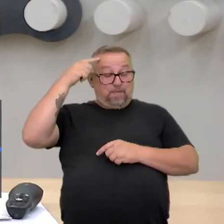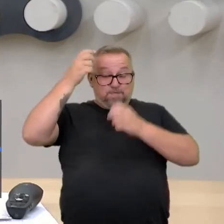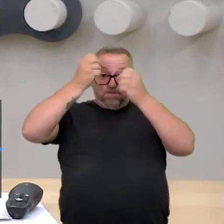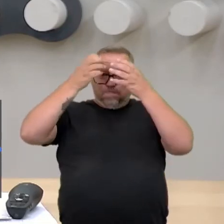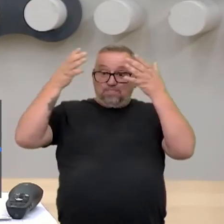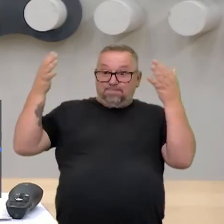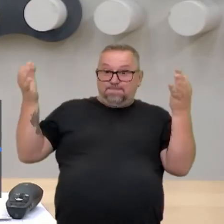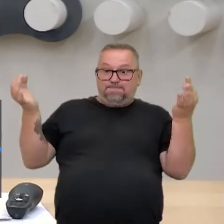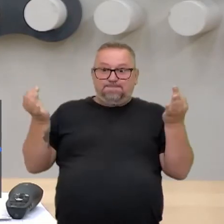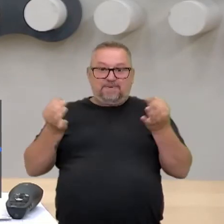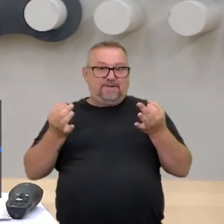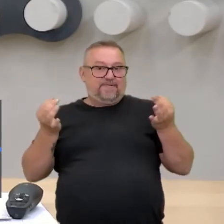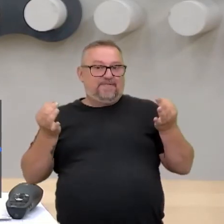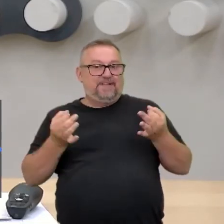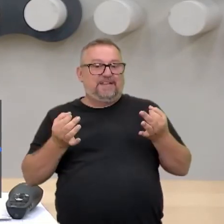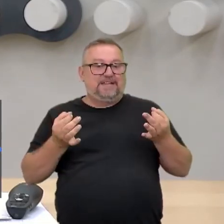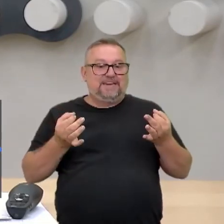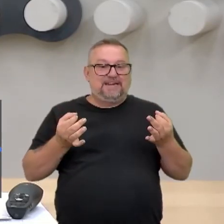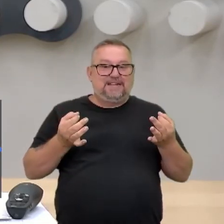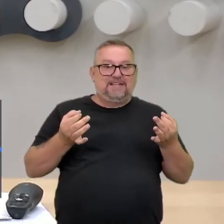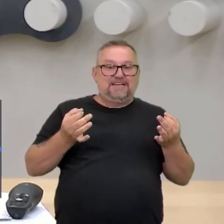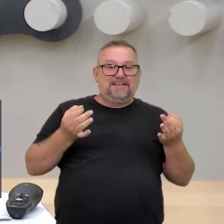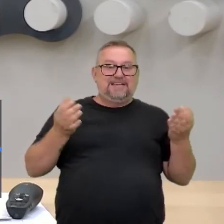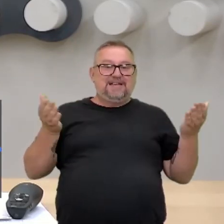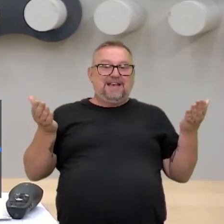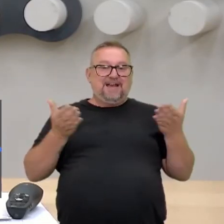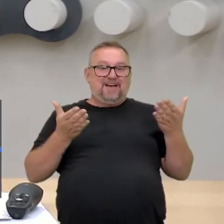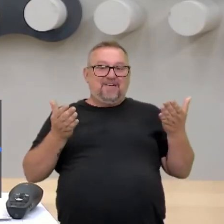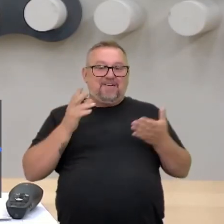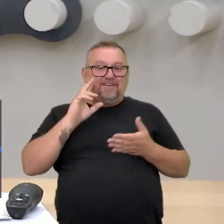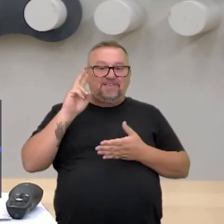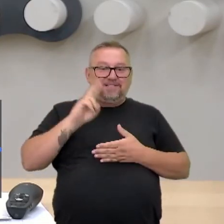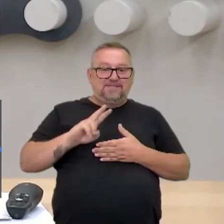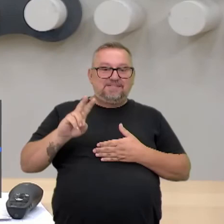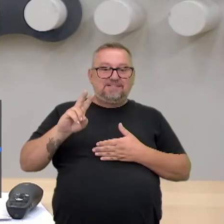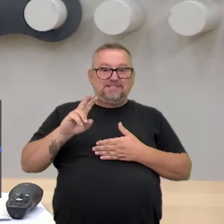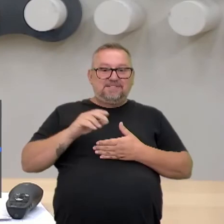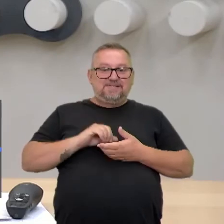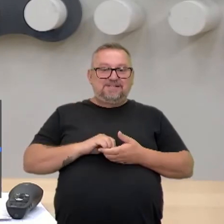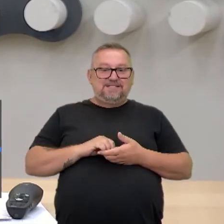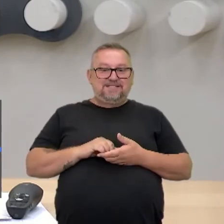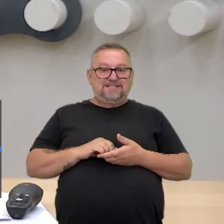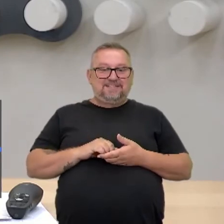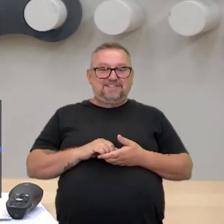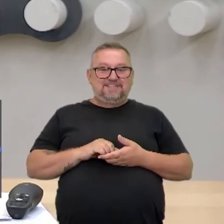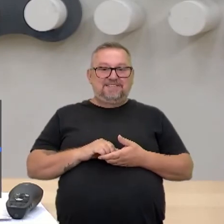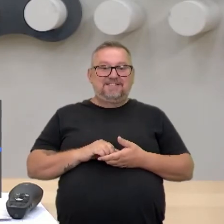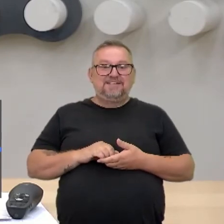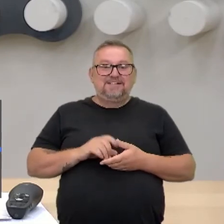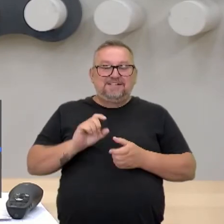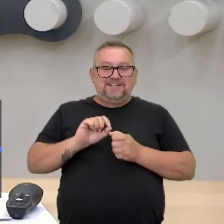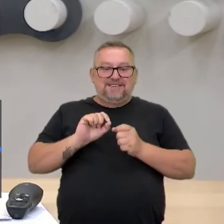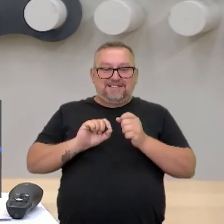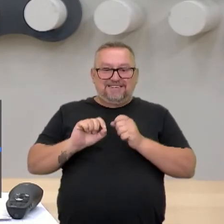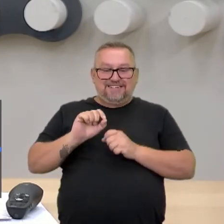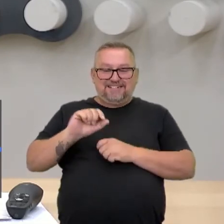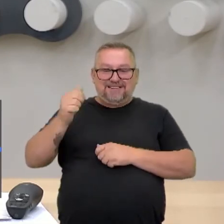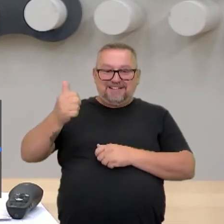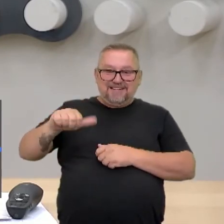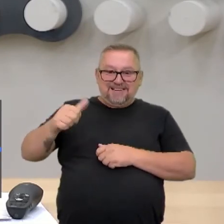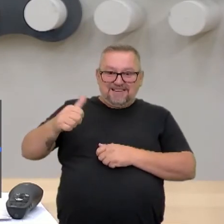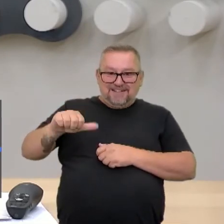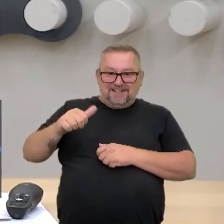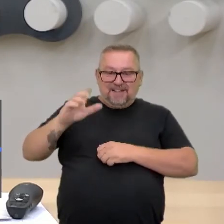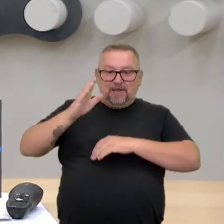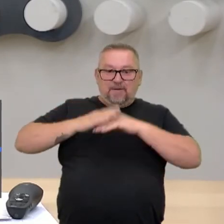Claras e distintas né agora pessoal vamos e venhamos tá fazendo aqui uma análise